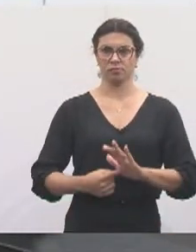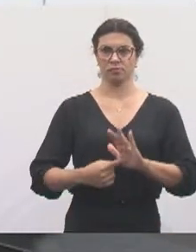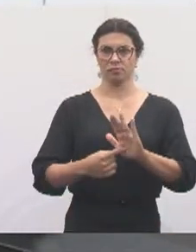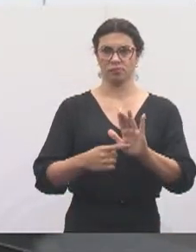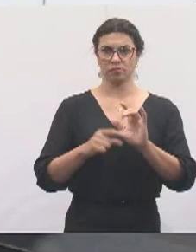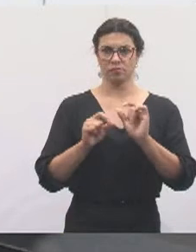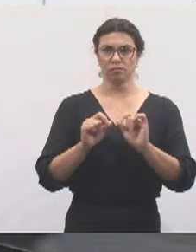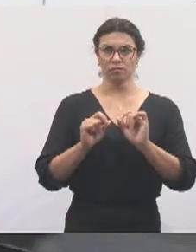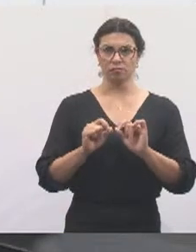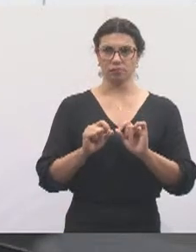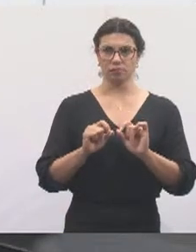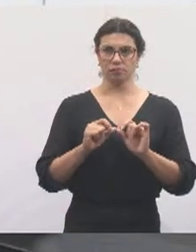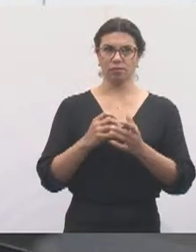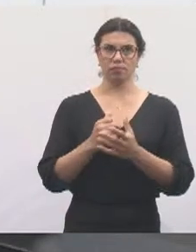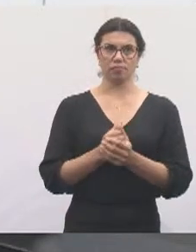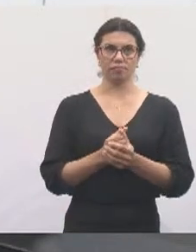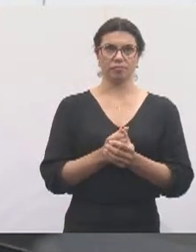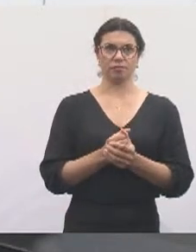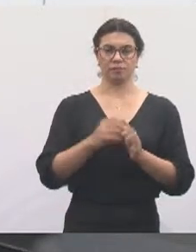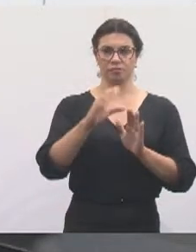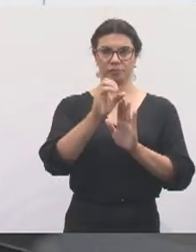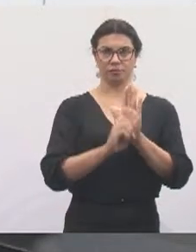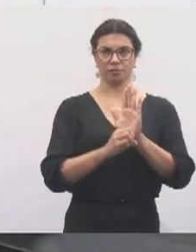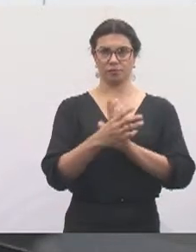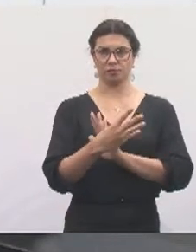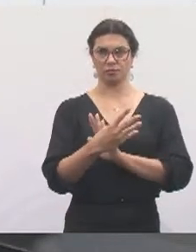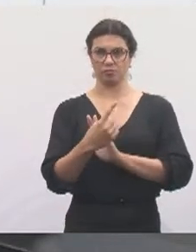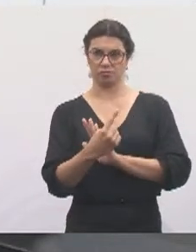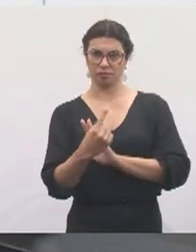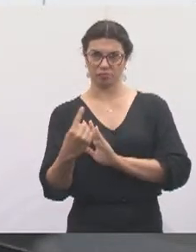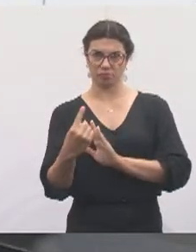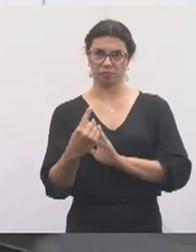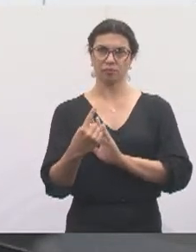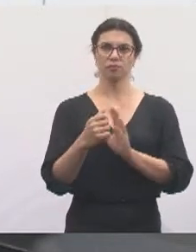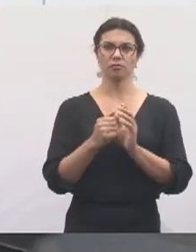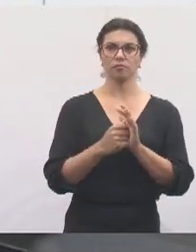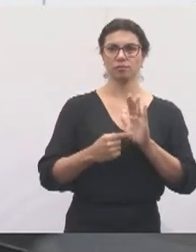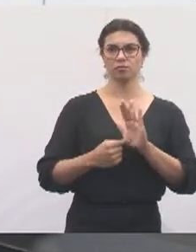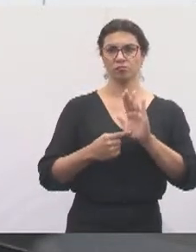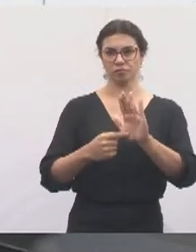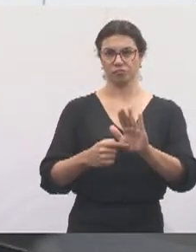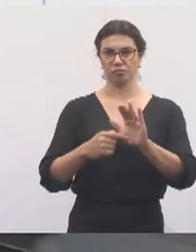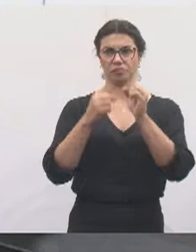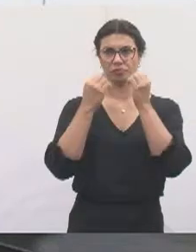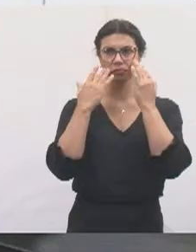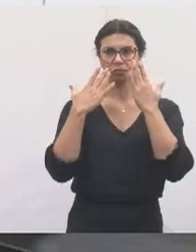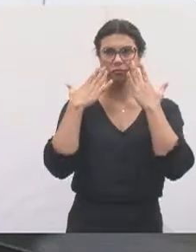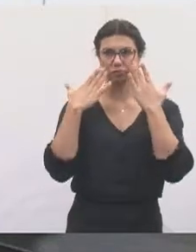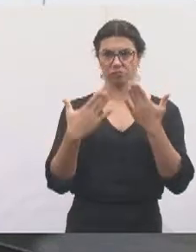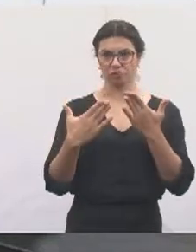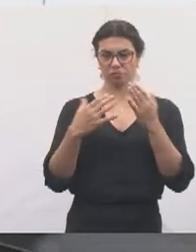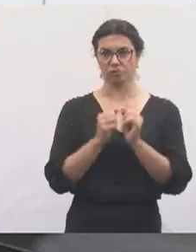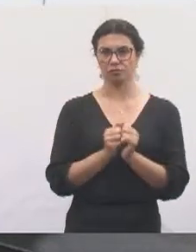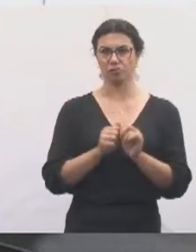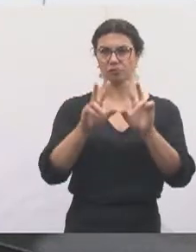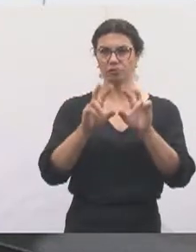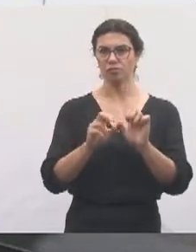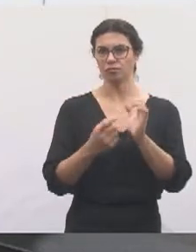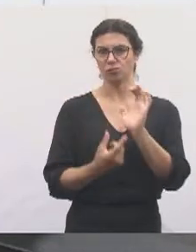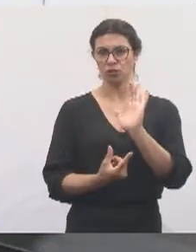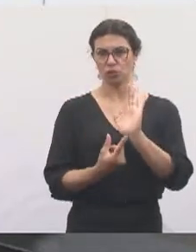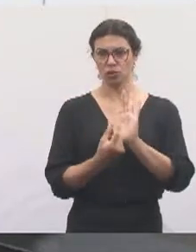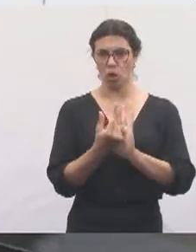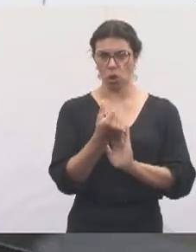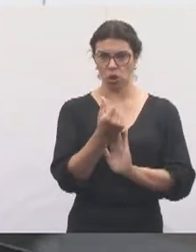informações conforme anexo do Ofício 411 de apresentado a audiência pública para orçamento Estadual 2024 que